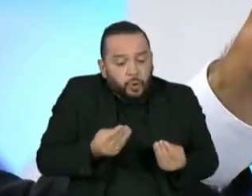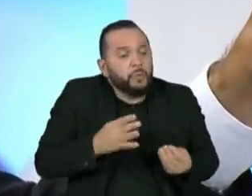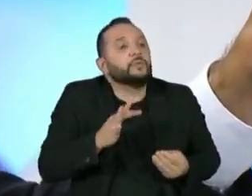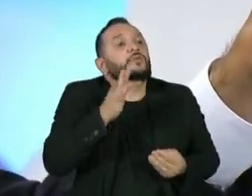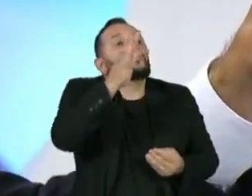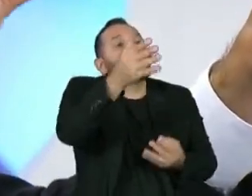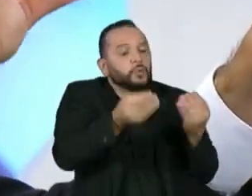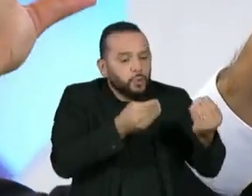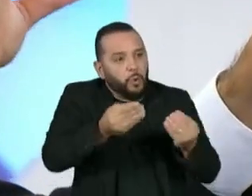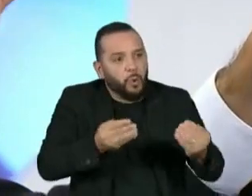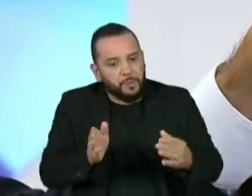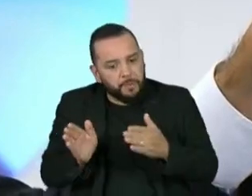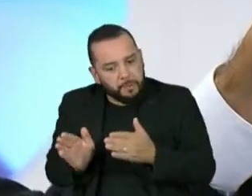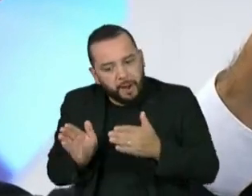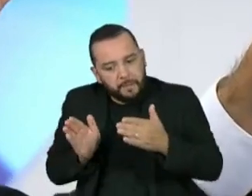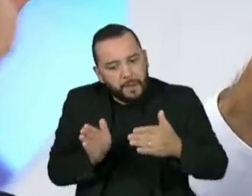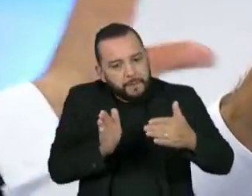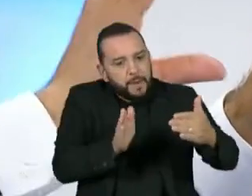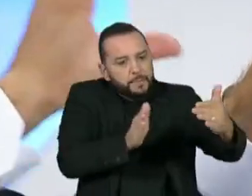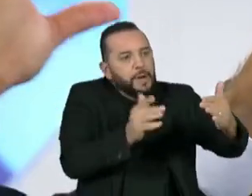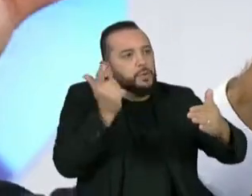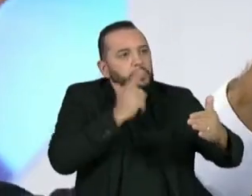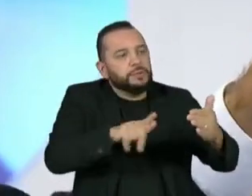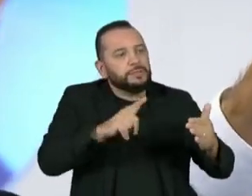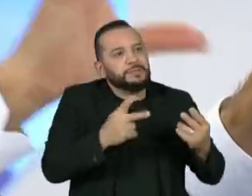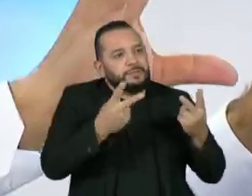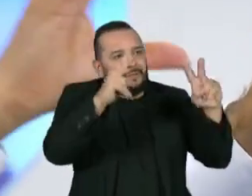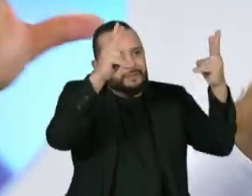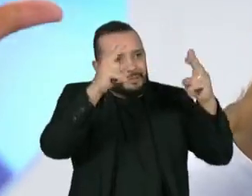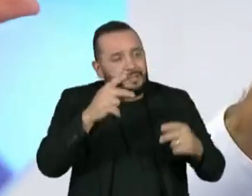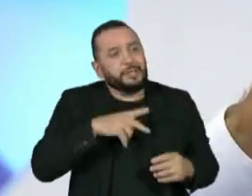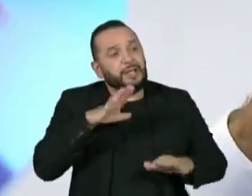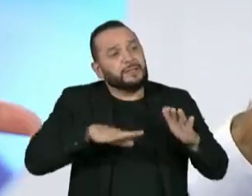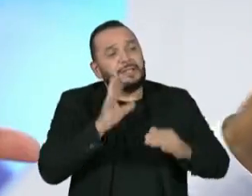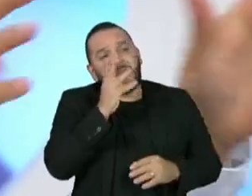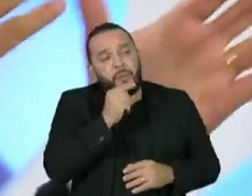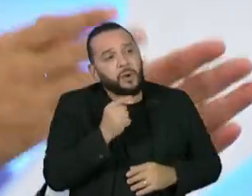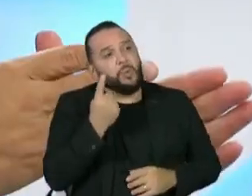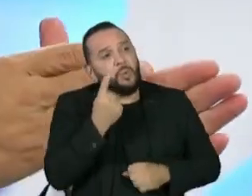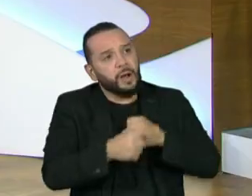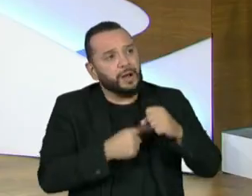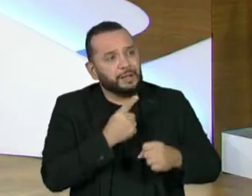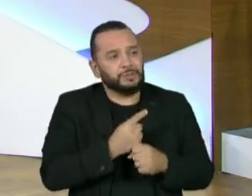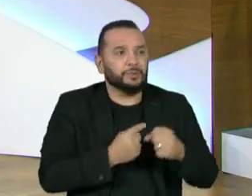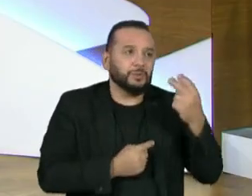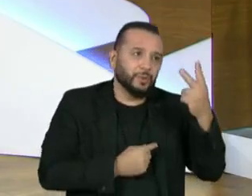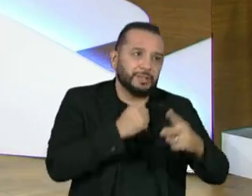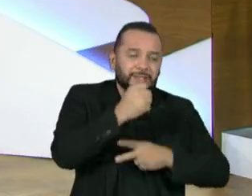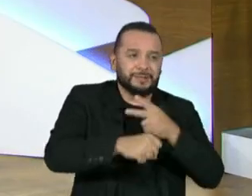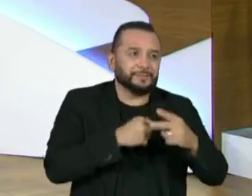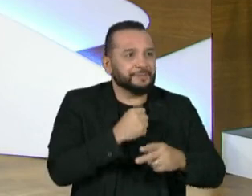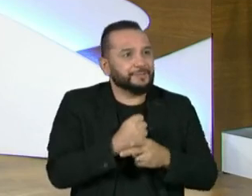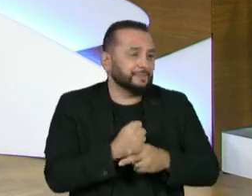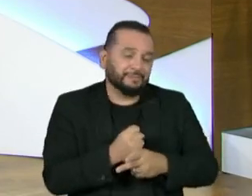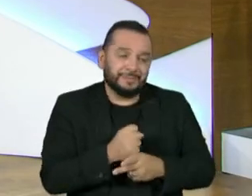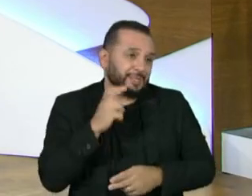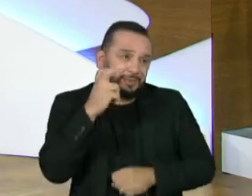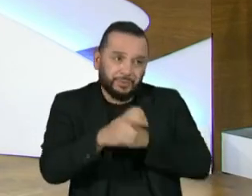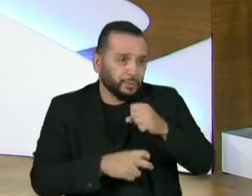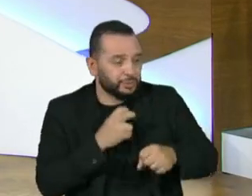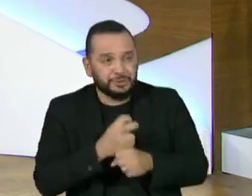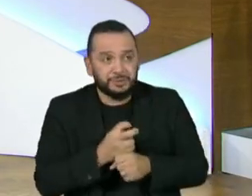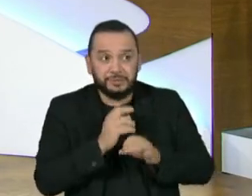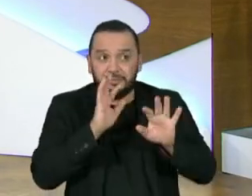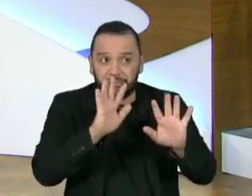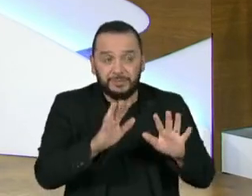que percorrer. Demora um ano, demora dois ou demora cinco. Porque no futebol, para construir uma